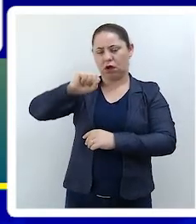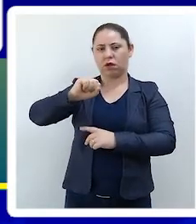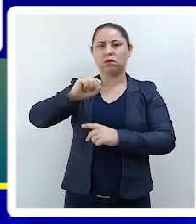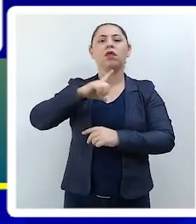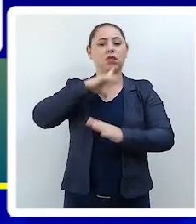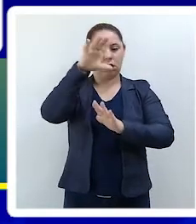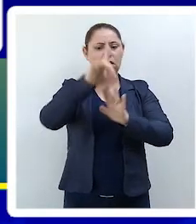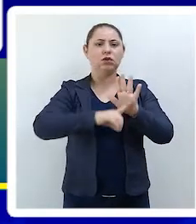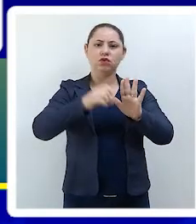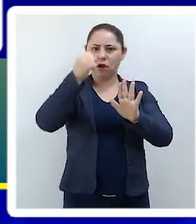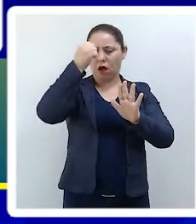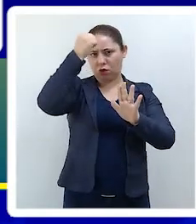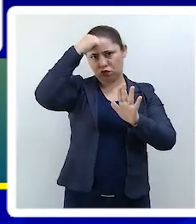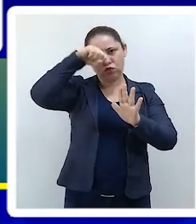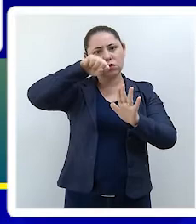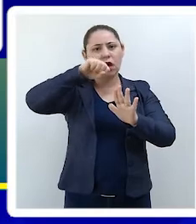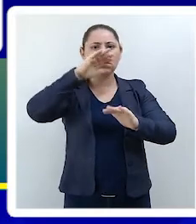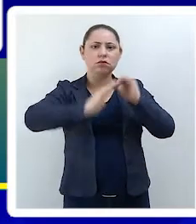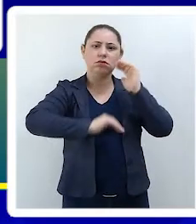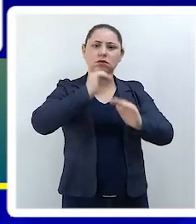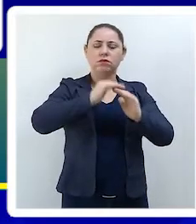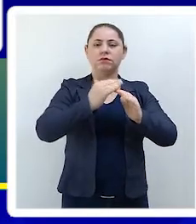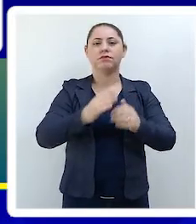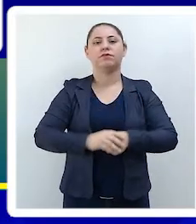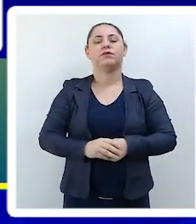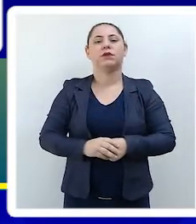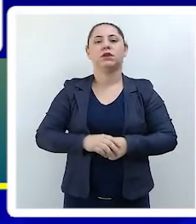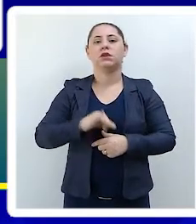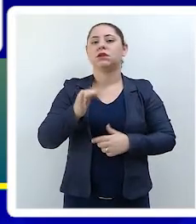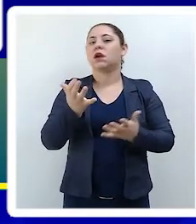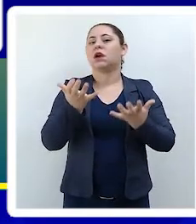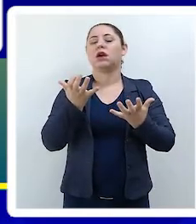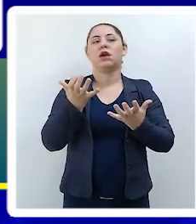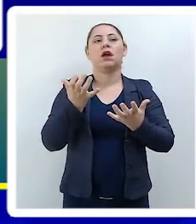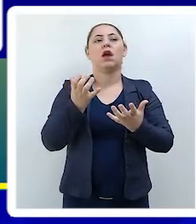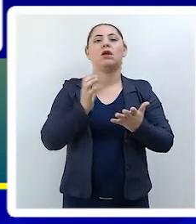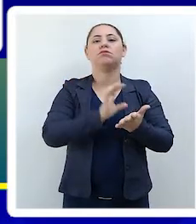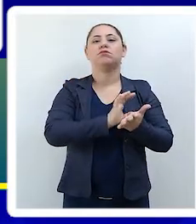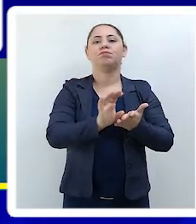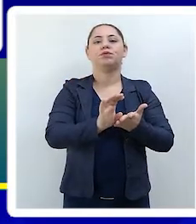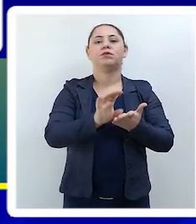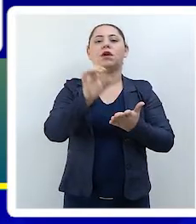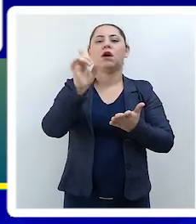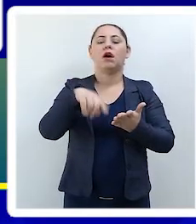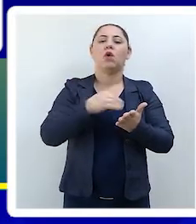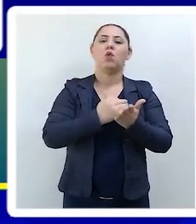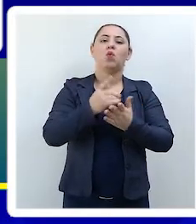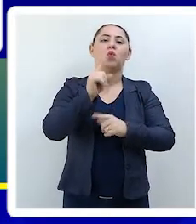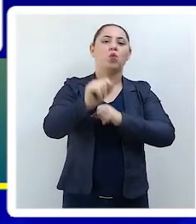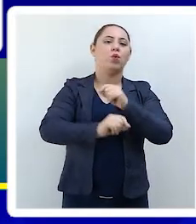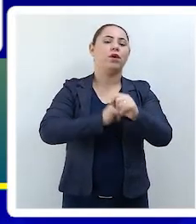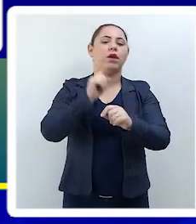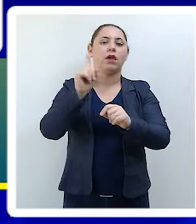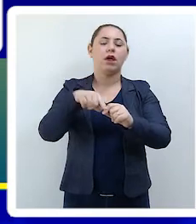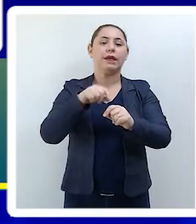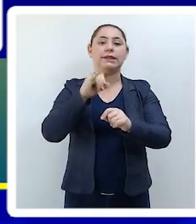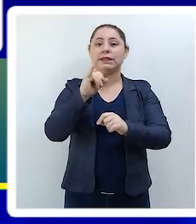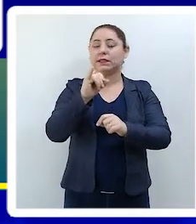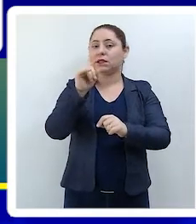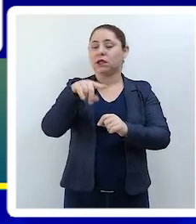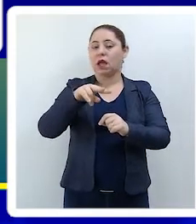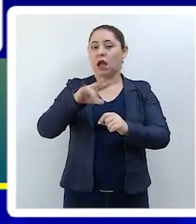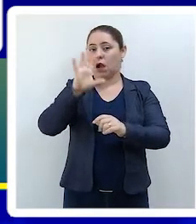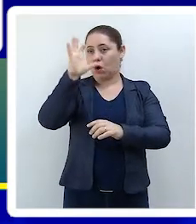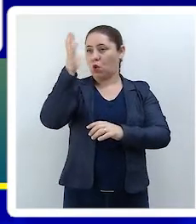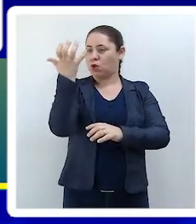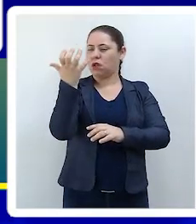o direito de ser uma profissional bem-sucedida, né? Se ela quer investir principalmente nisso. Se o que consiste em